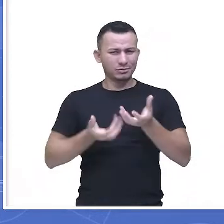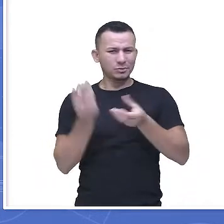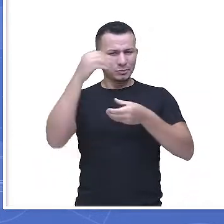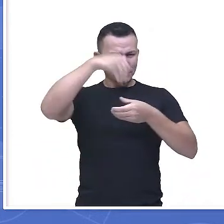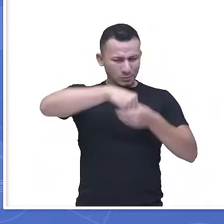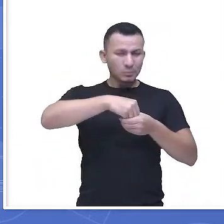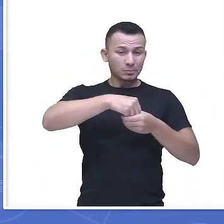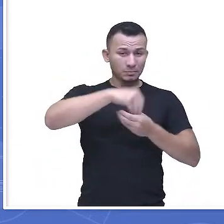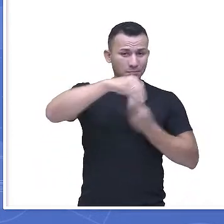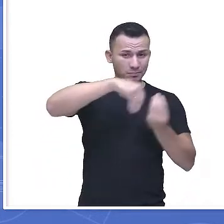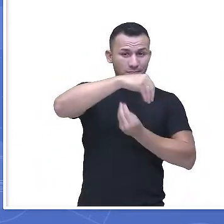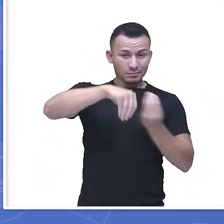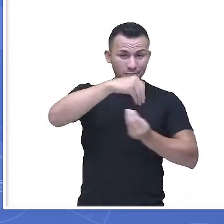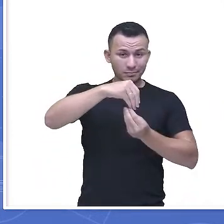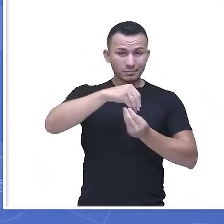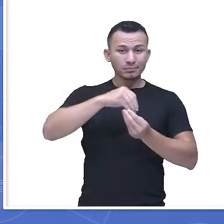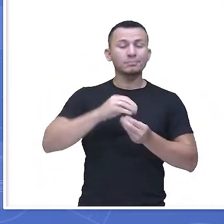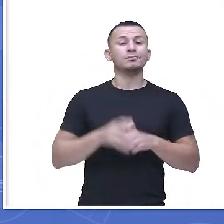ele colocou